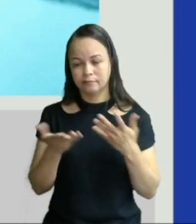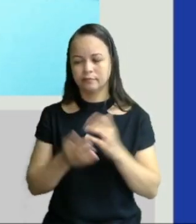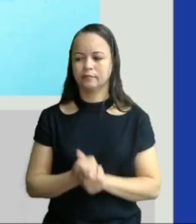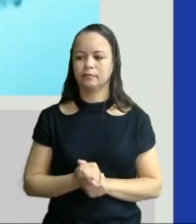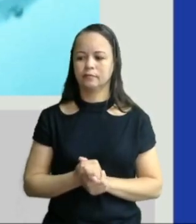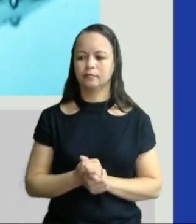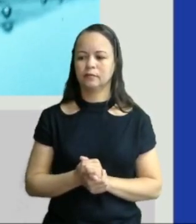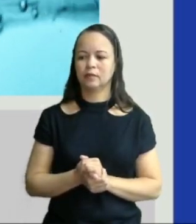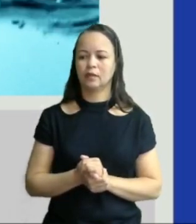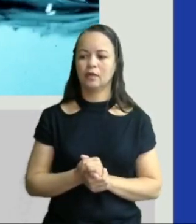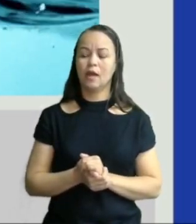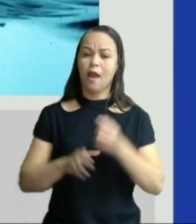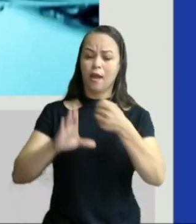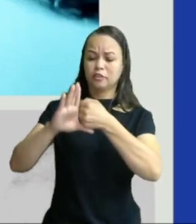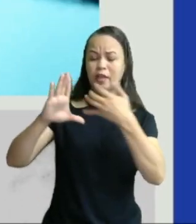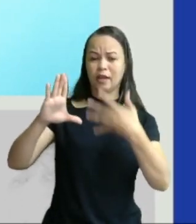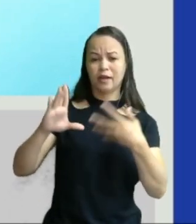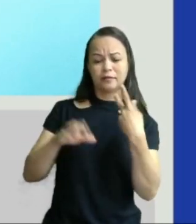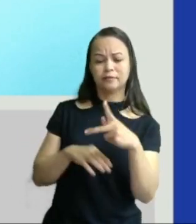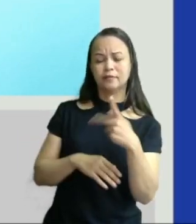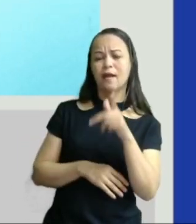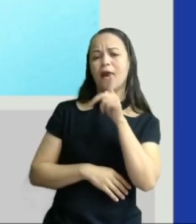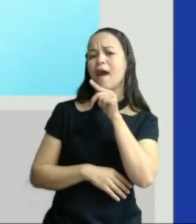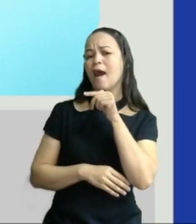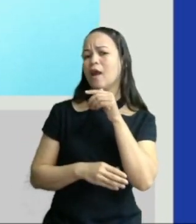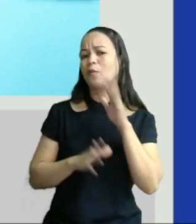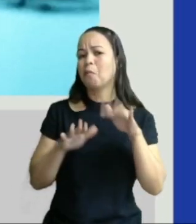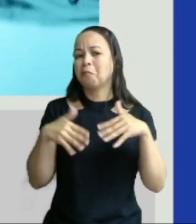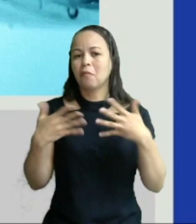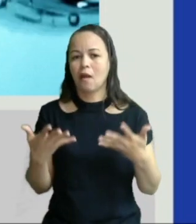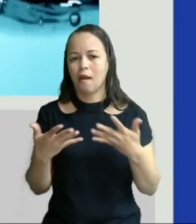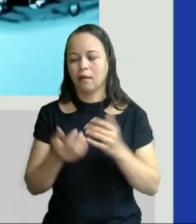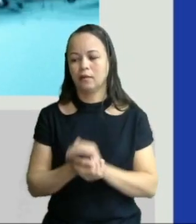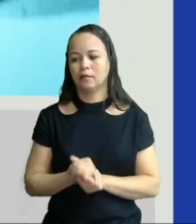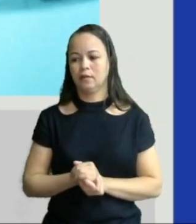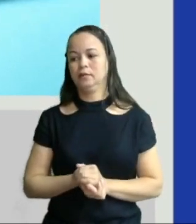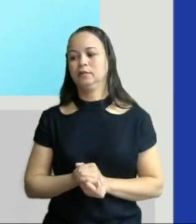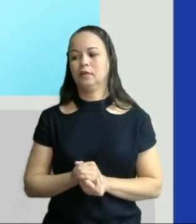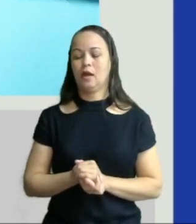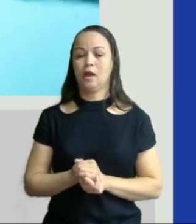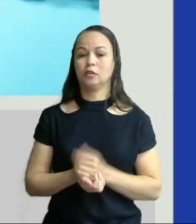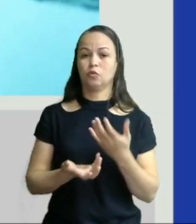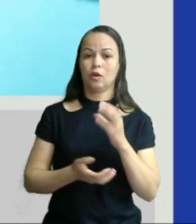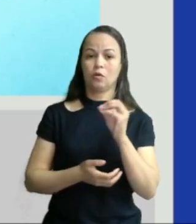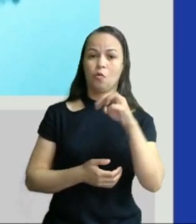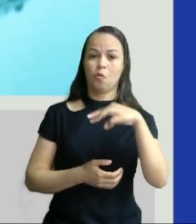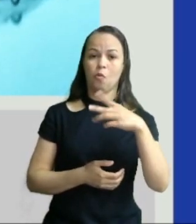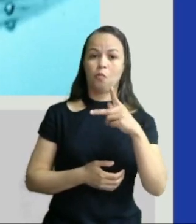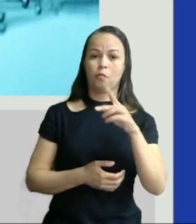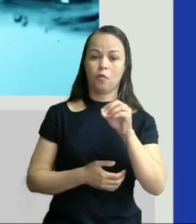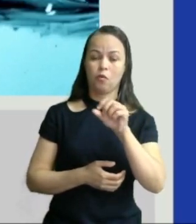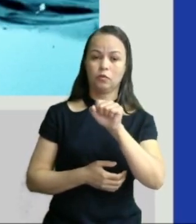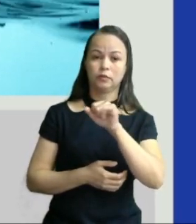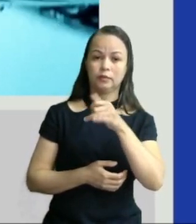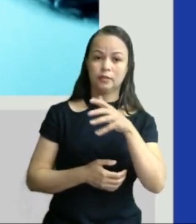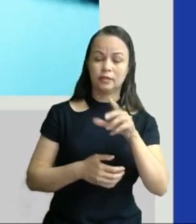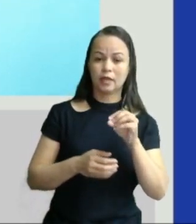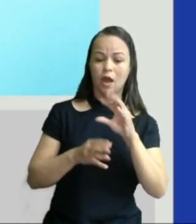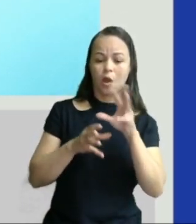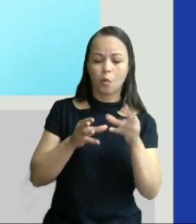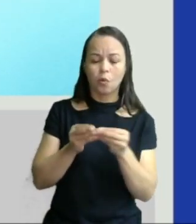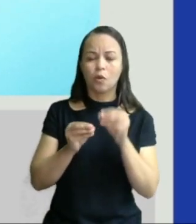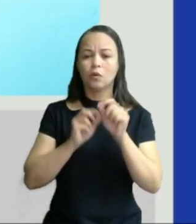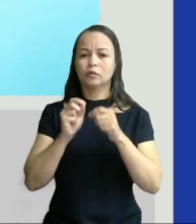Quais são suas características? Qual a sua composição e quais as